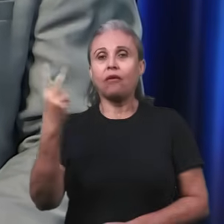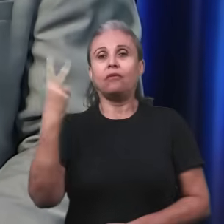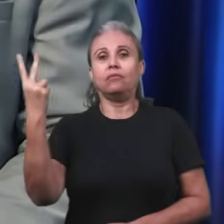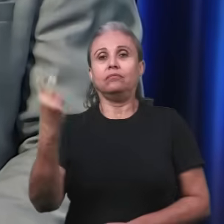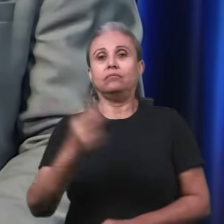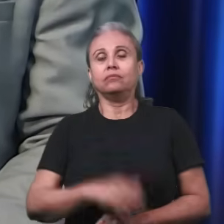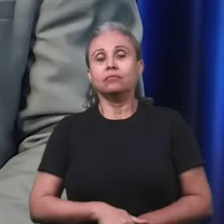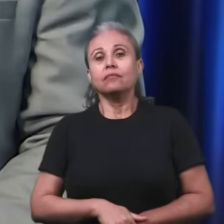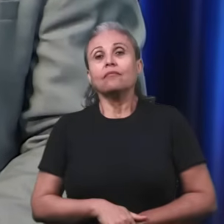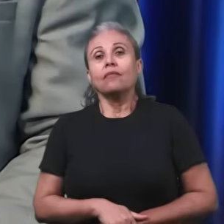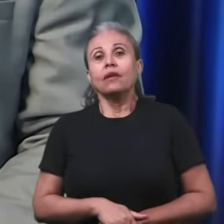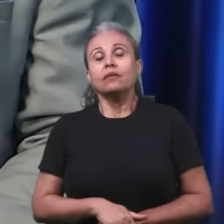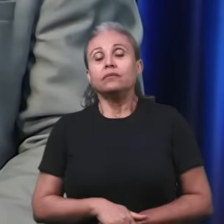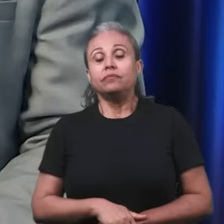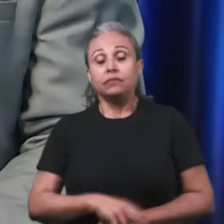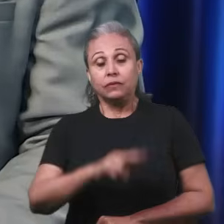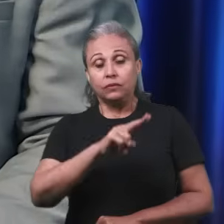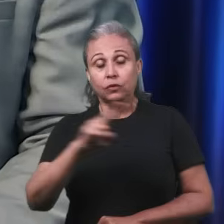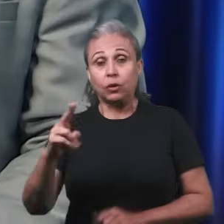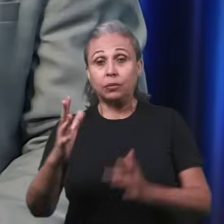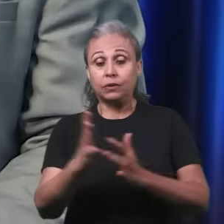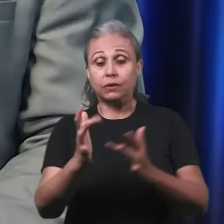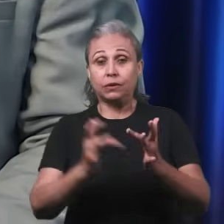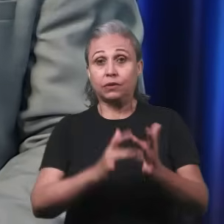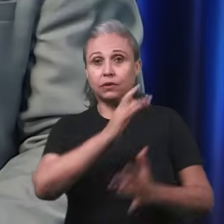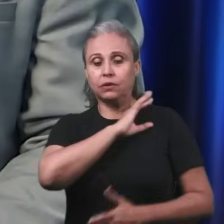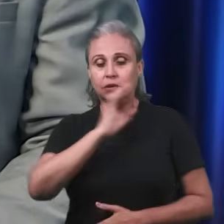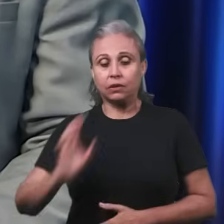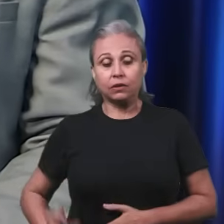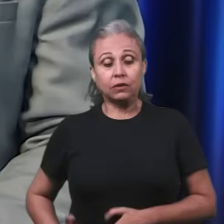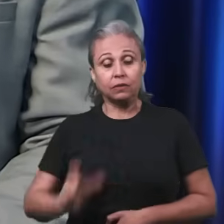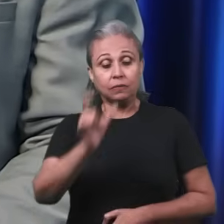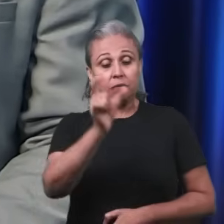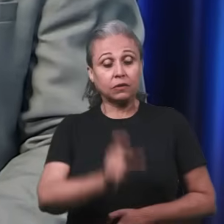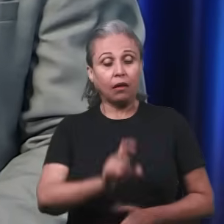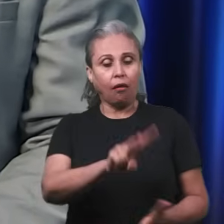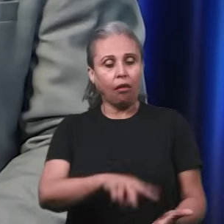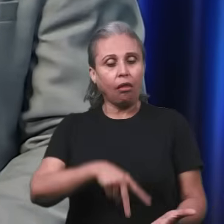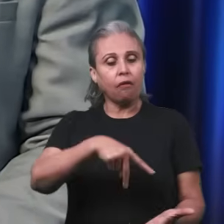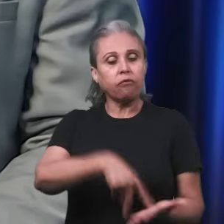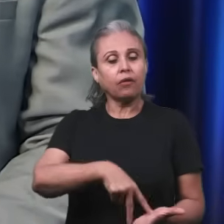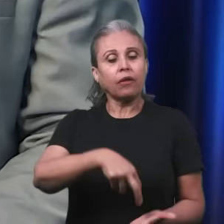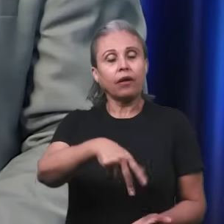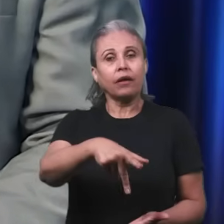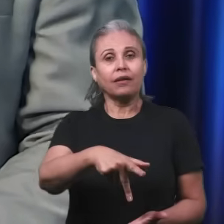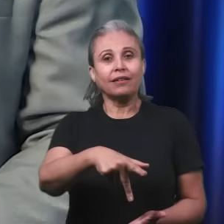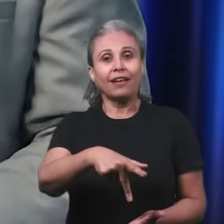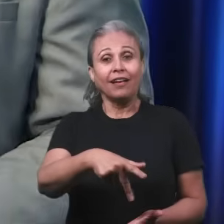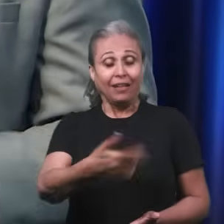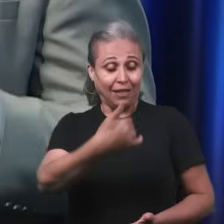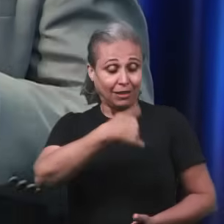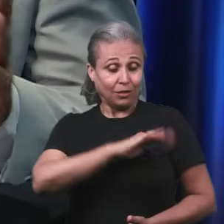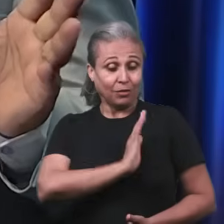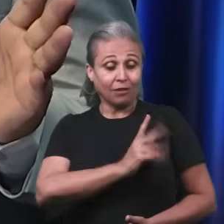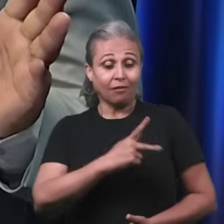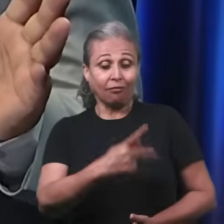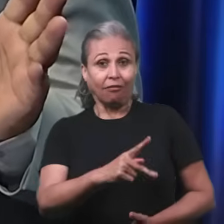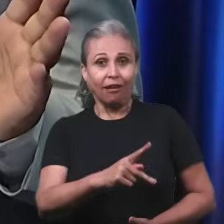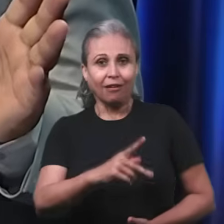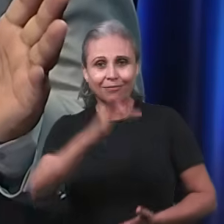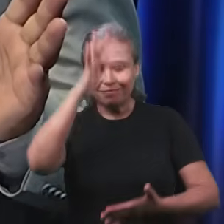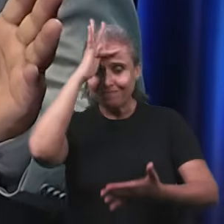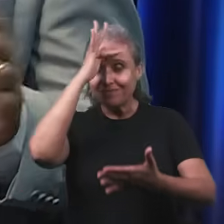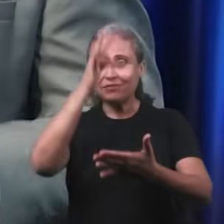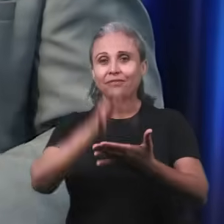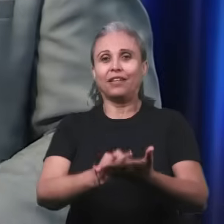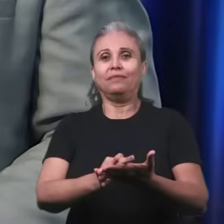de Jesus Cristo, levanta-te e anda. E a fé entrou no coração daquele homem. Não temos prata e nem ouro, não temos coisa